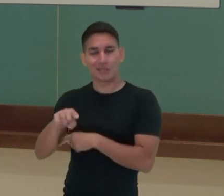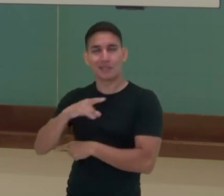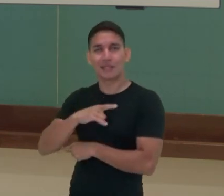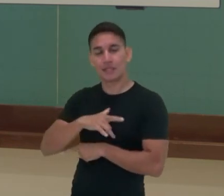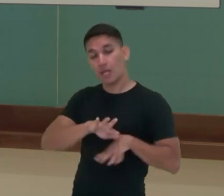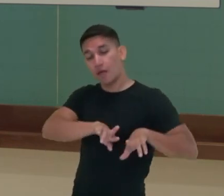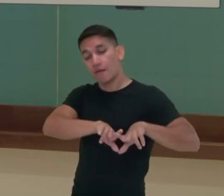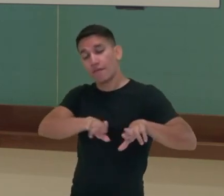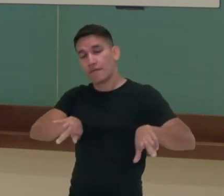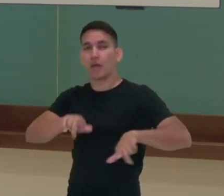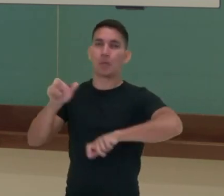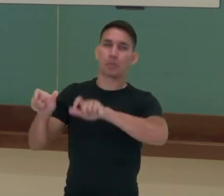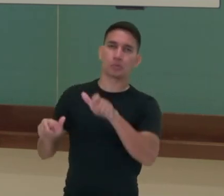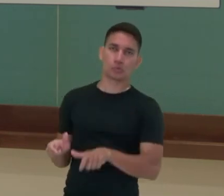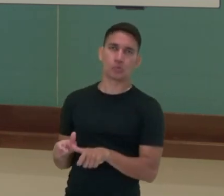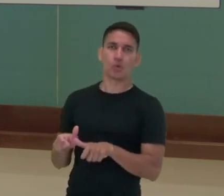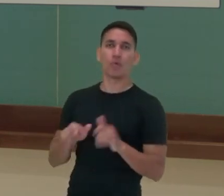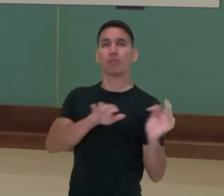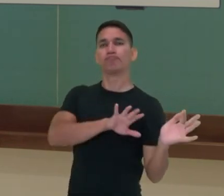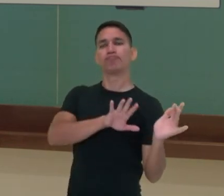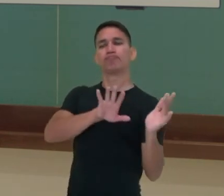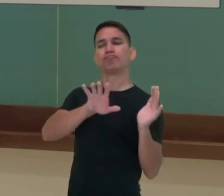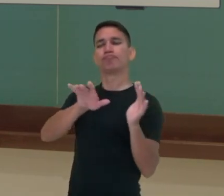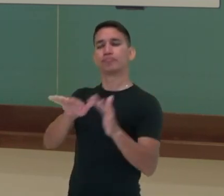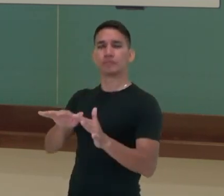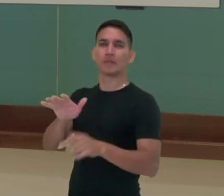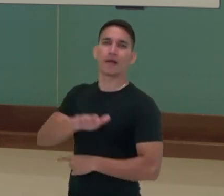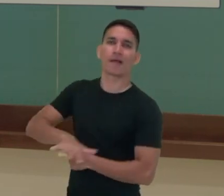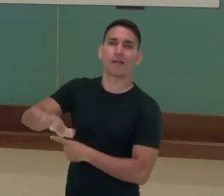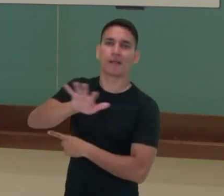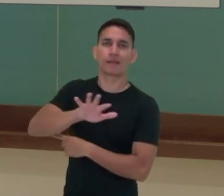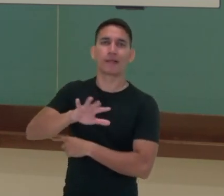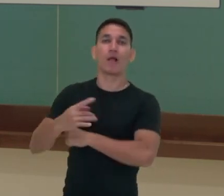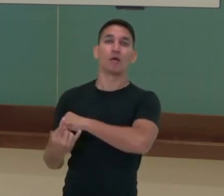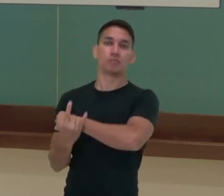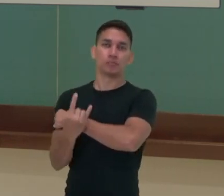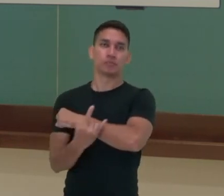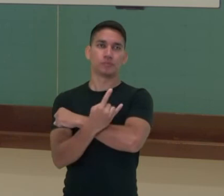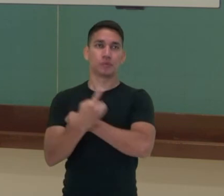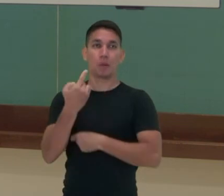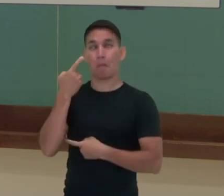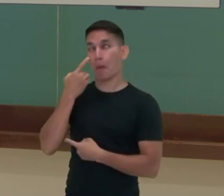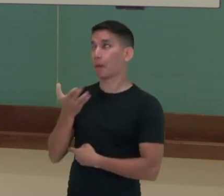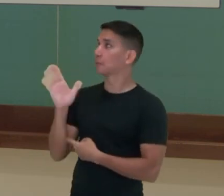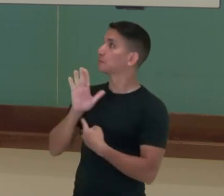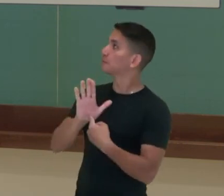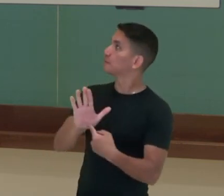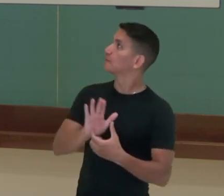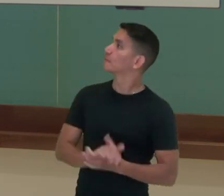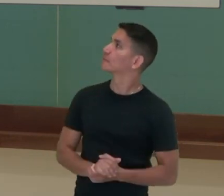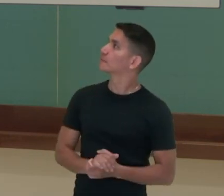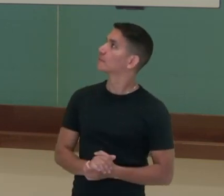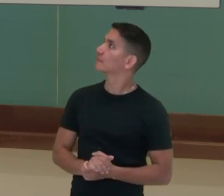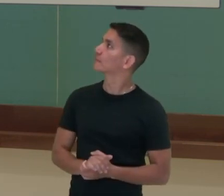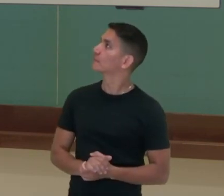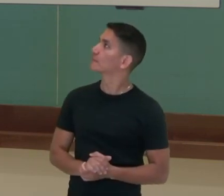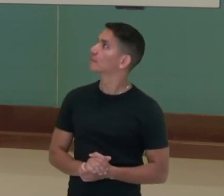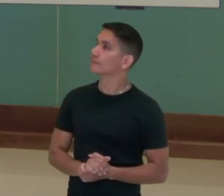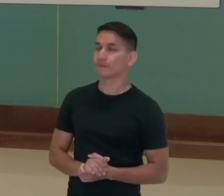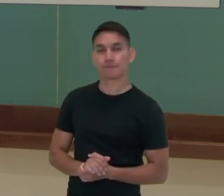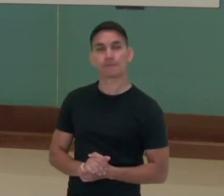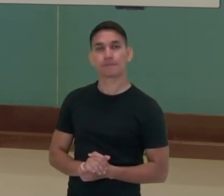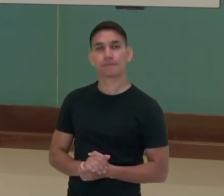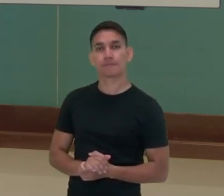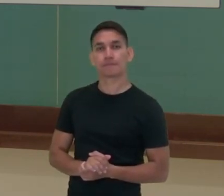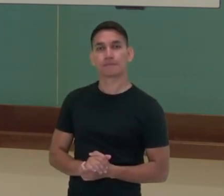muito grande de pessoas migrando para essa zona rural, para essa zona urbana, conforme nós vemos aqui nessa charge, tá bom? Muito